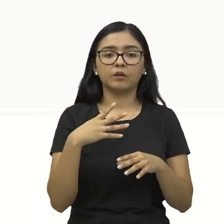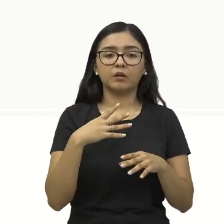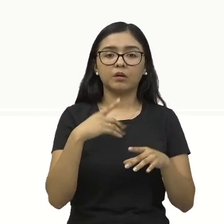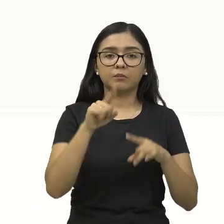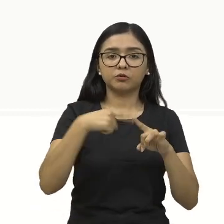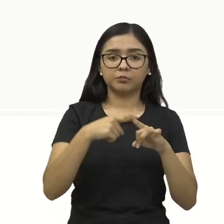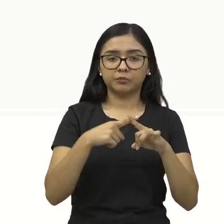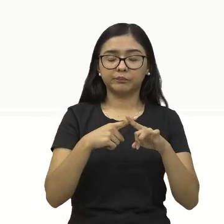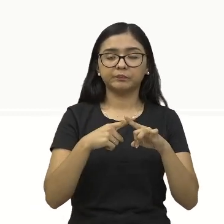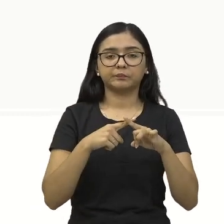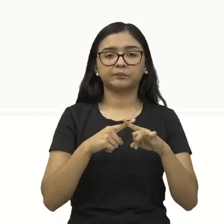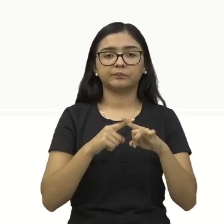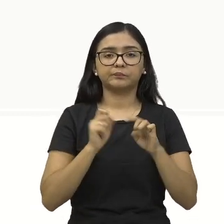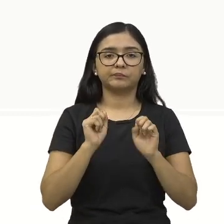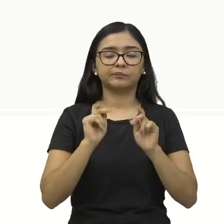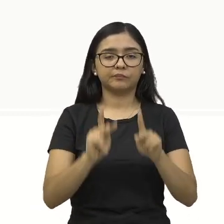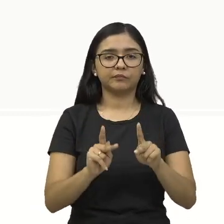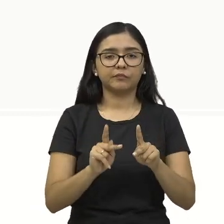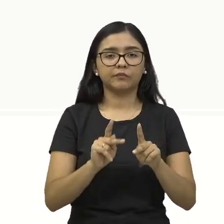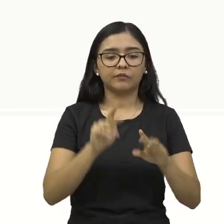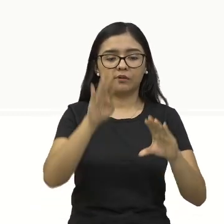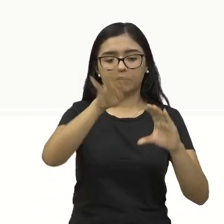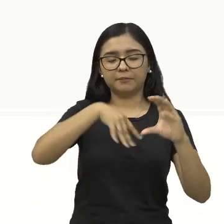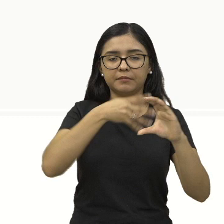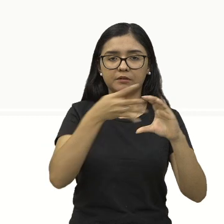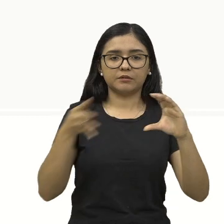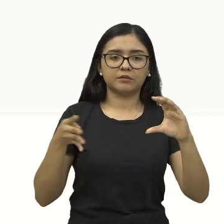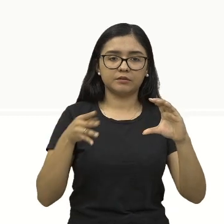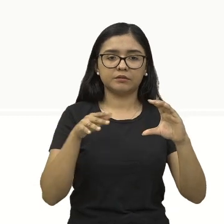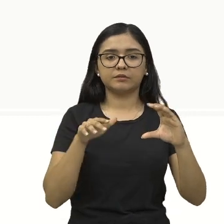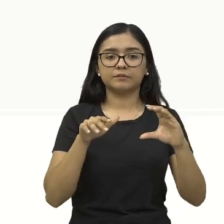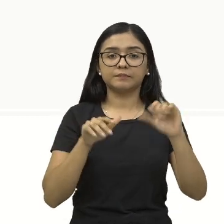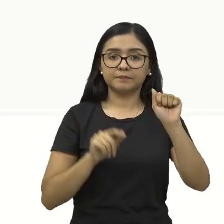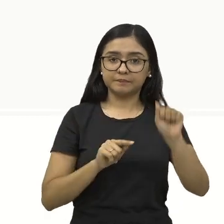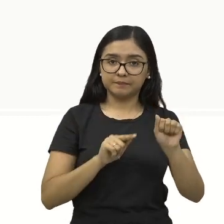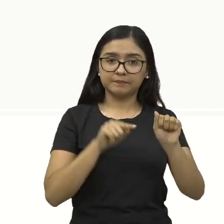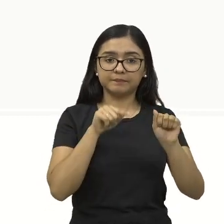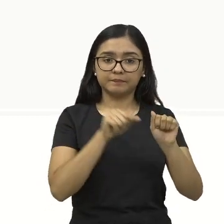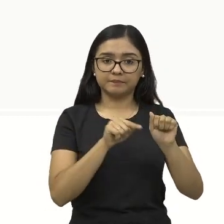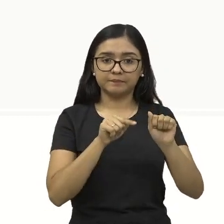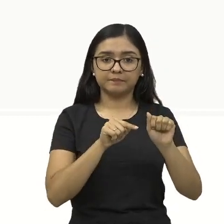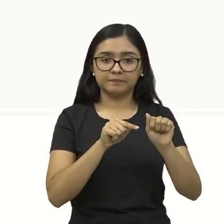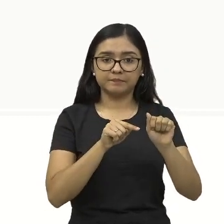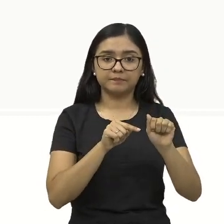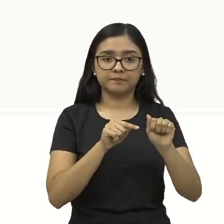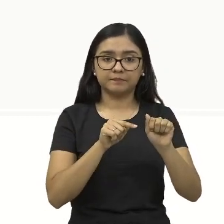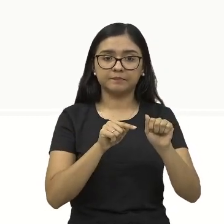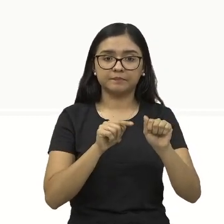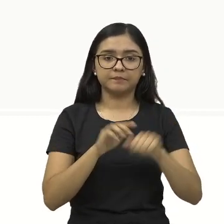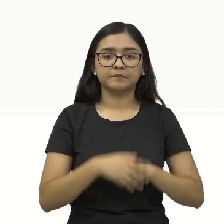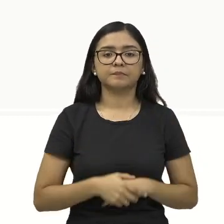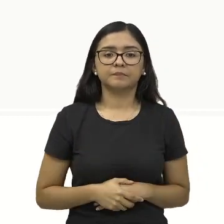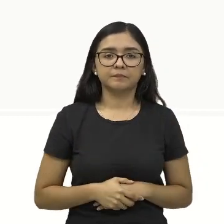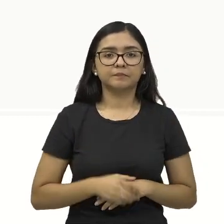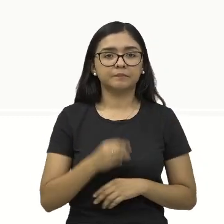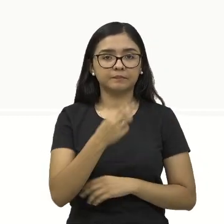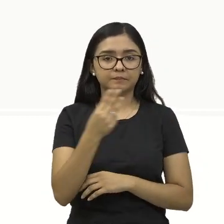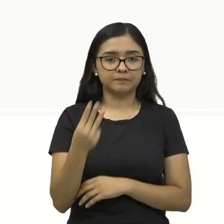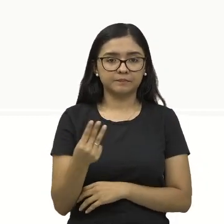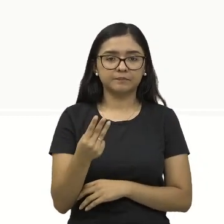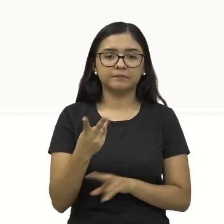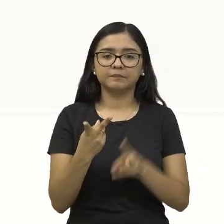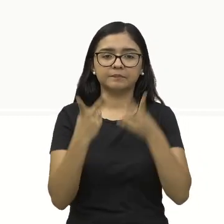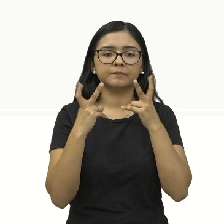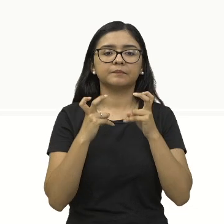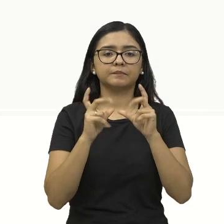multiplique a matriz A por 3. Olha